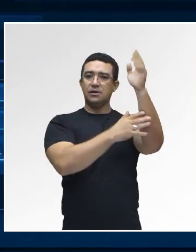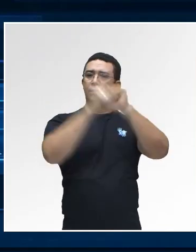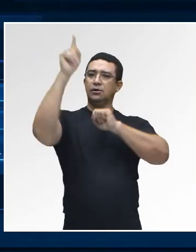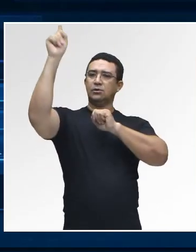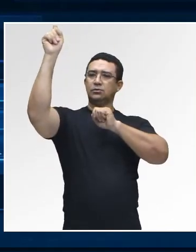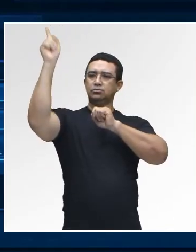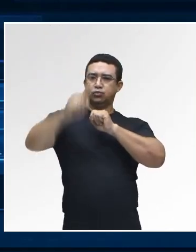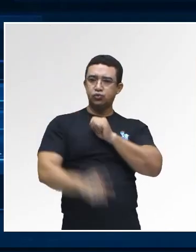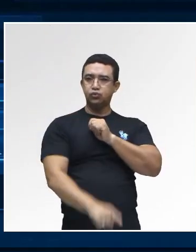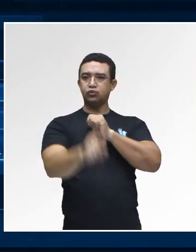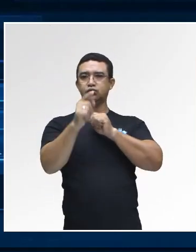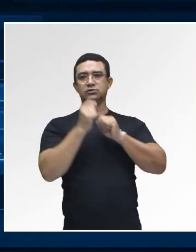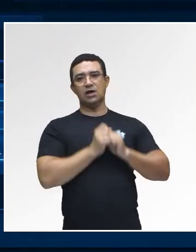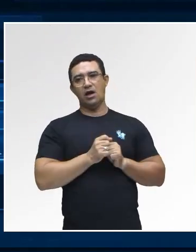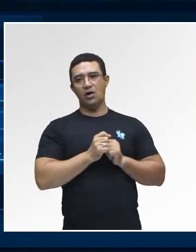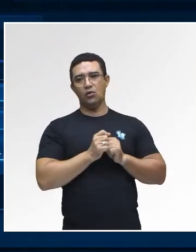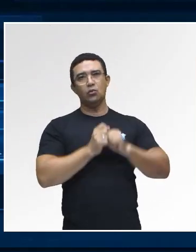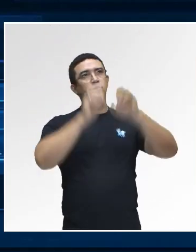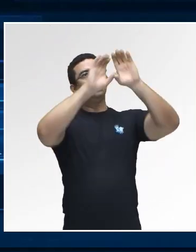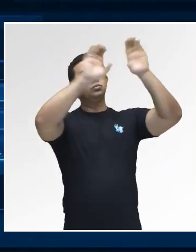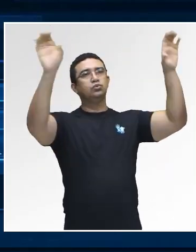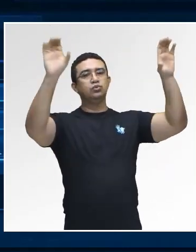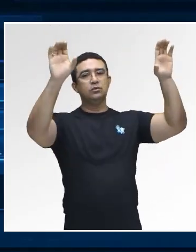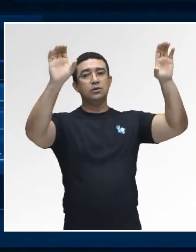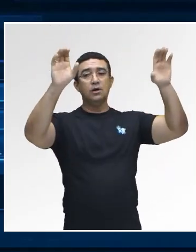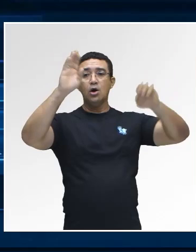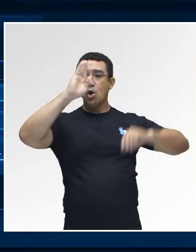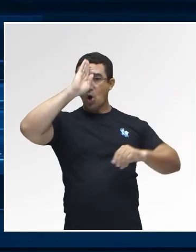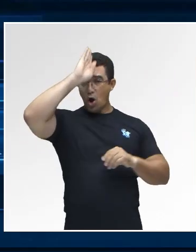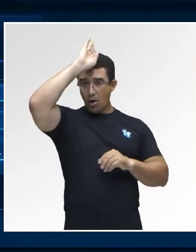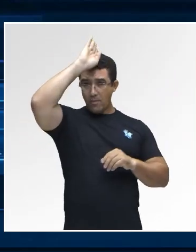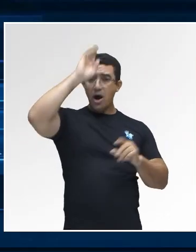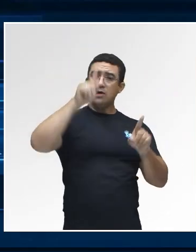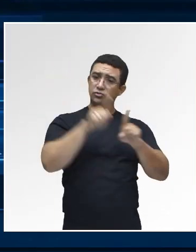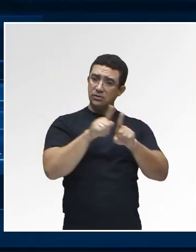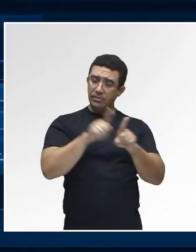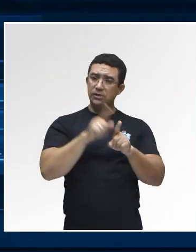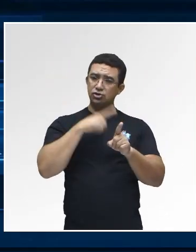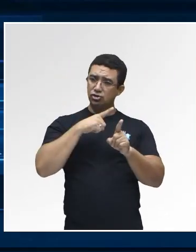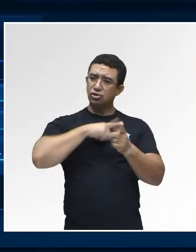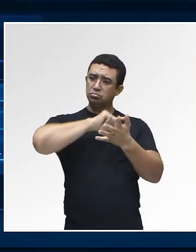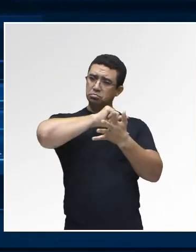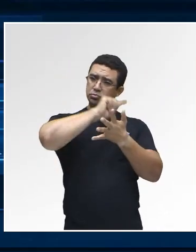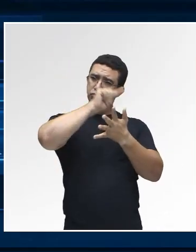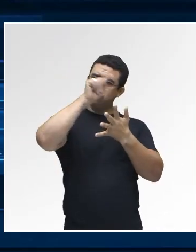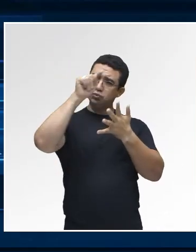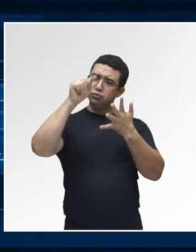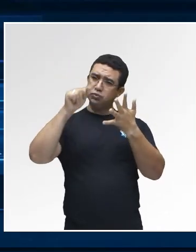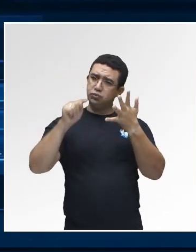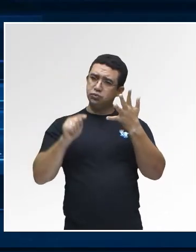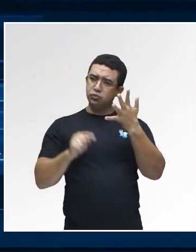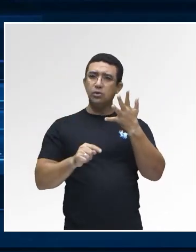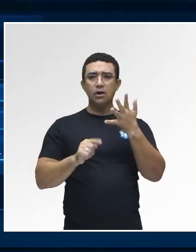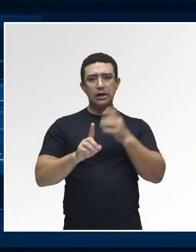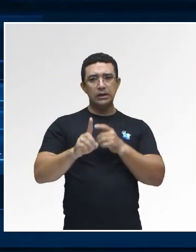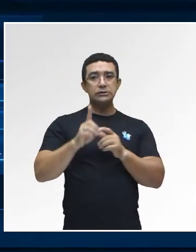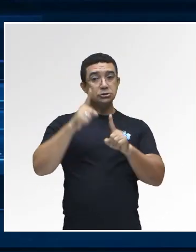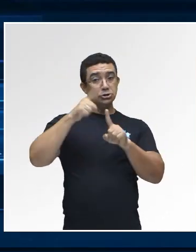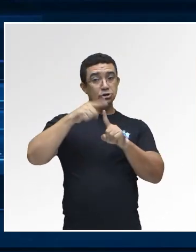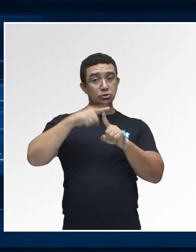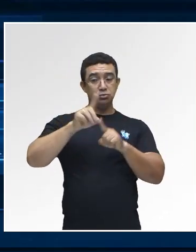deuses. Os romanos também eram politeístas, eles tinham também vários deuses. Tinham lá o Olimpo, não é